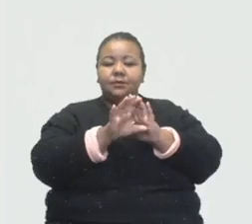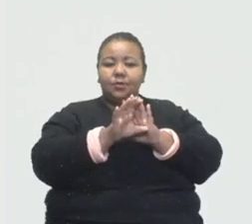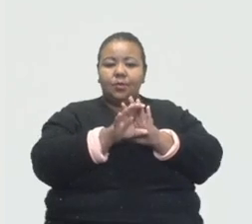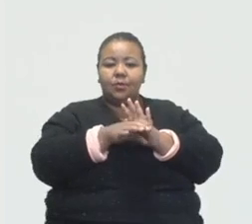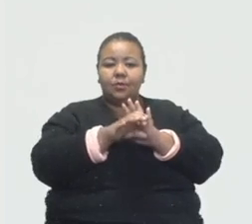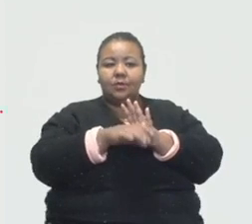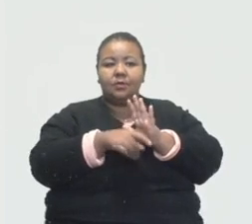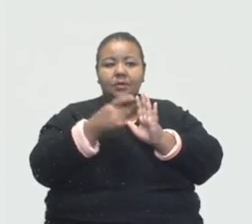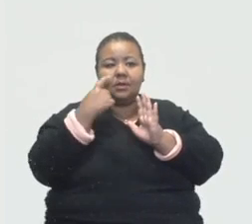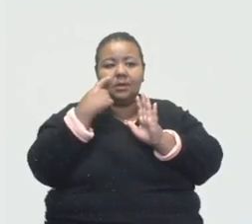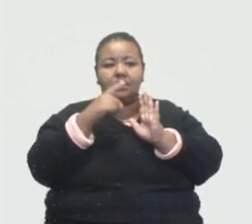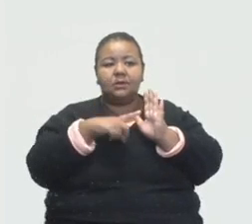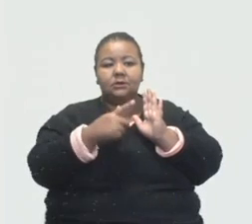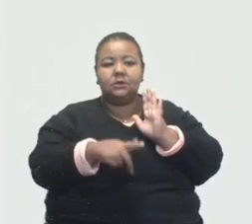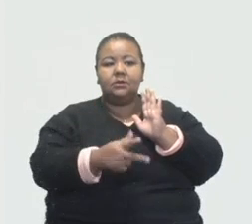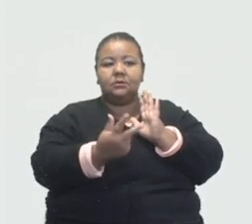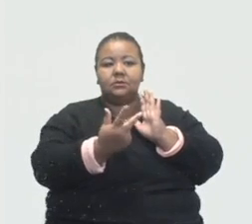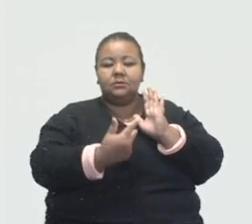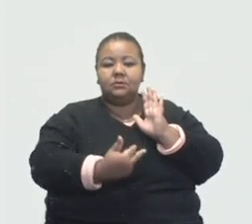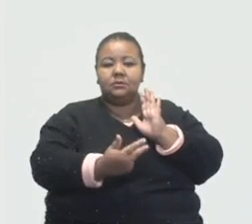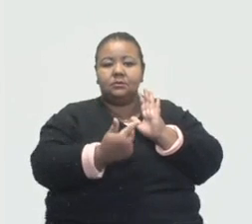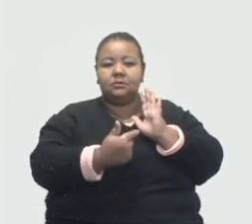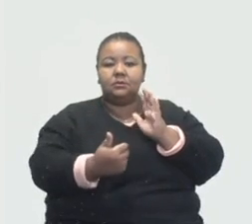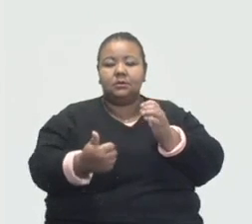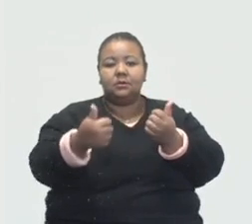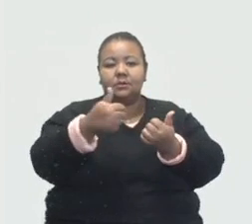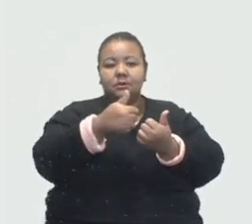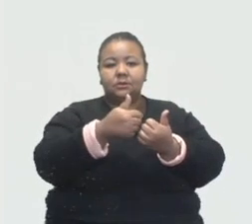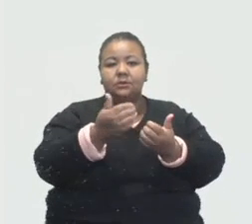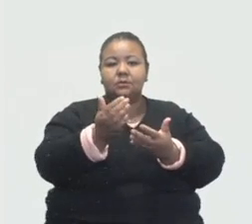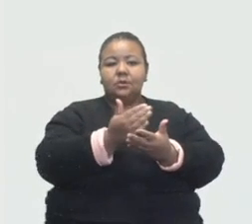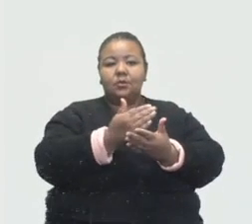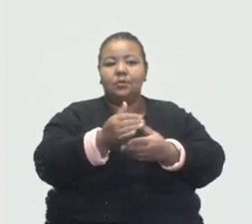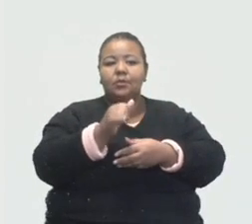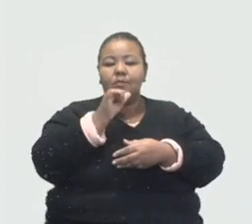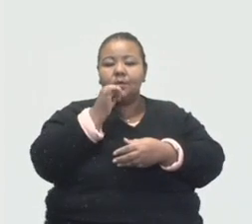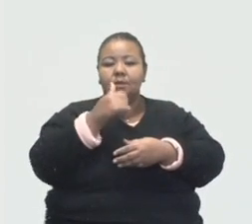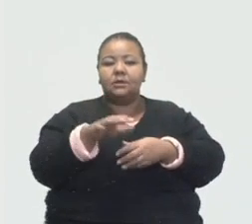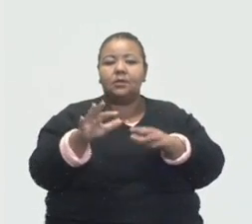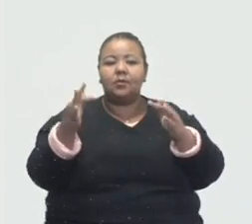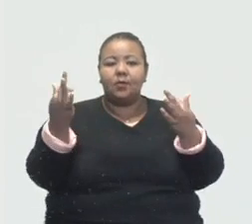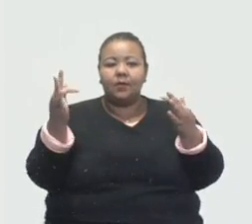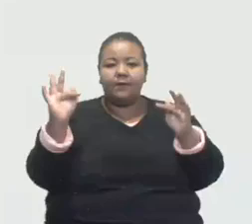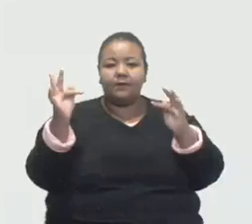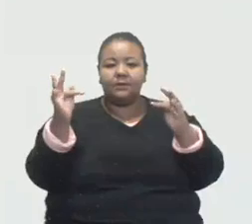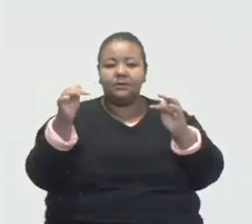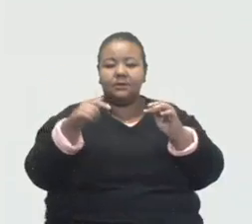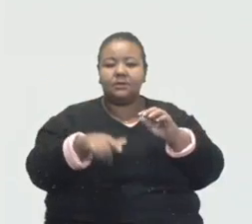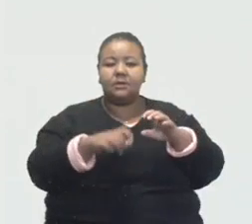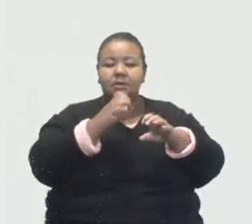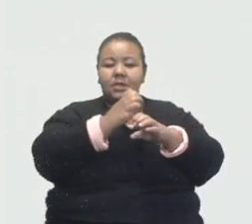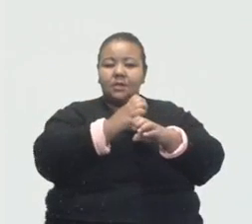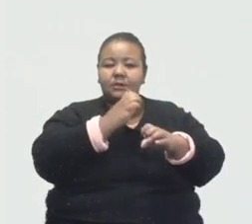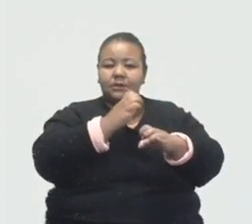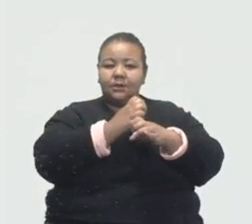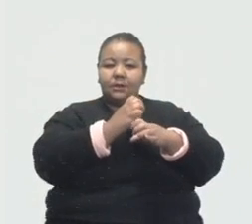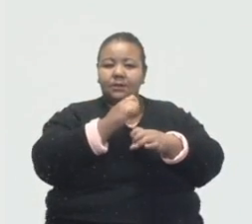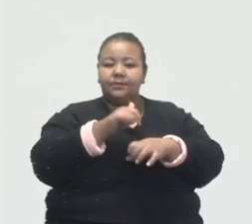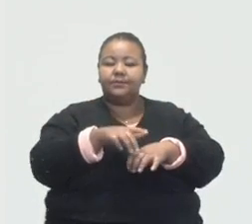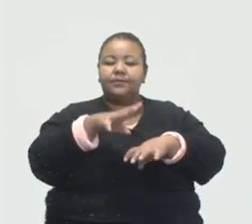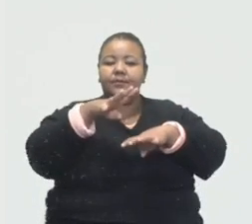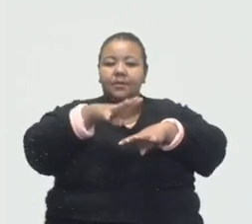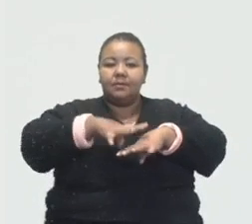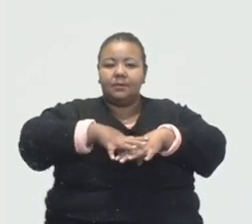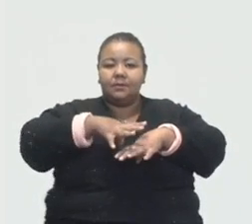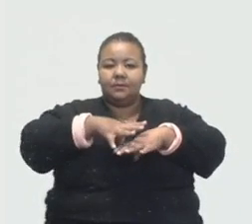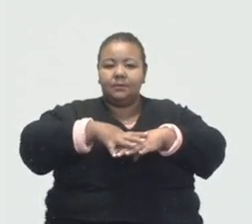temos a ilustração representando alguns casos, como problemas na física e nas engenharias. Então, a matemática,